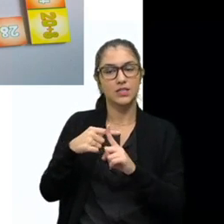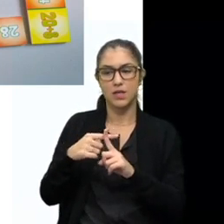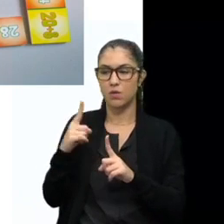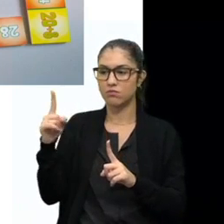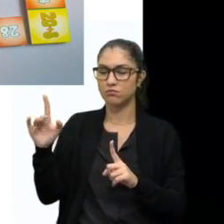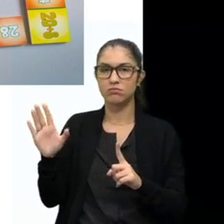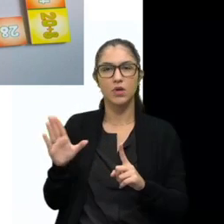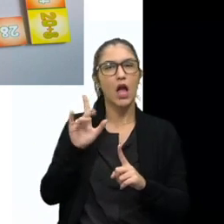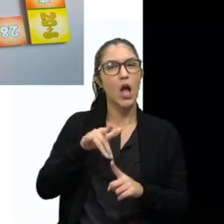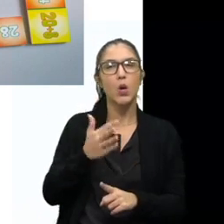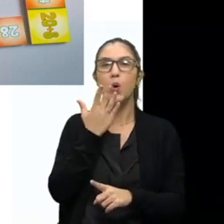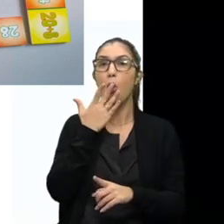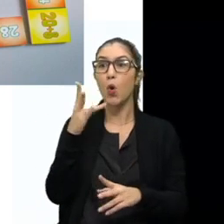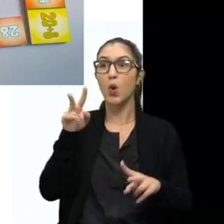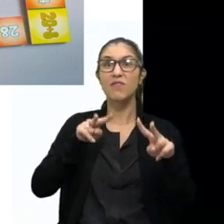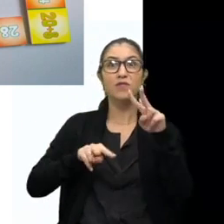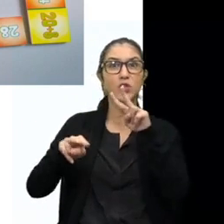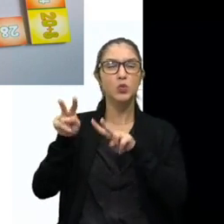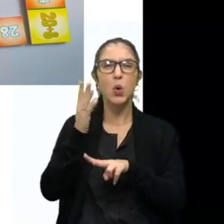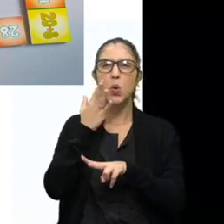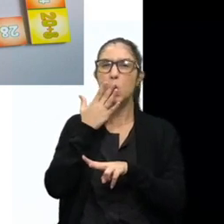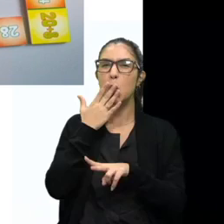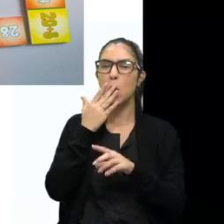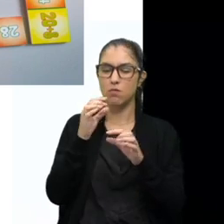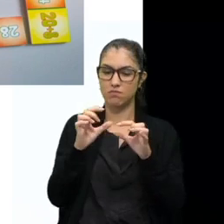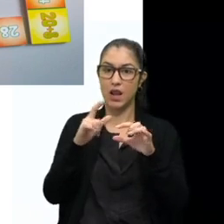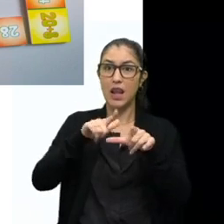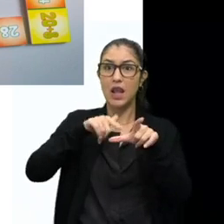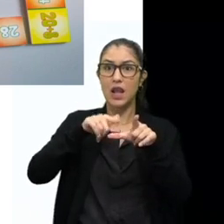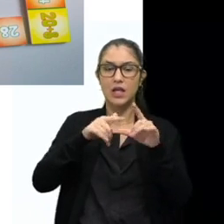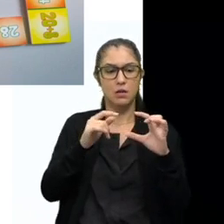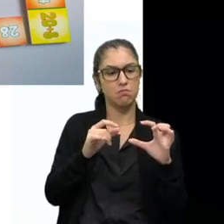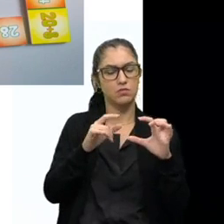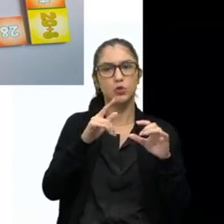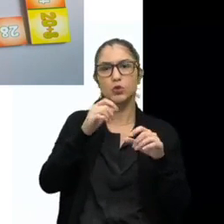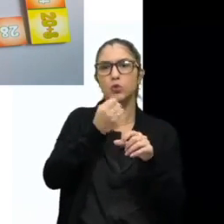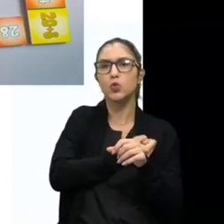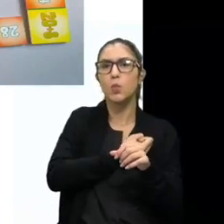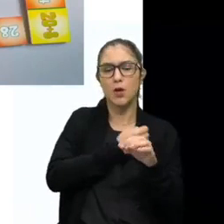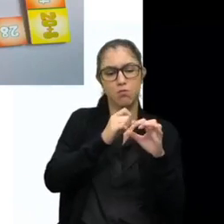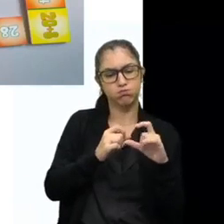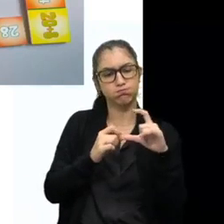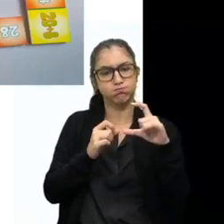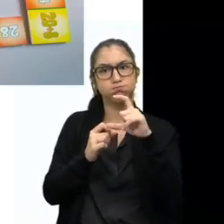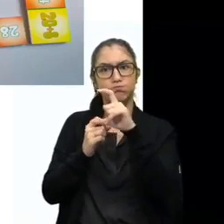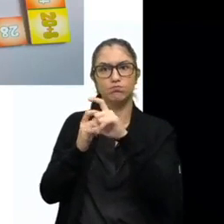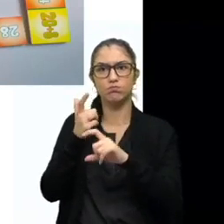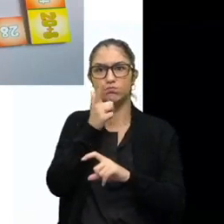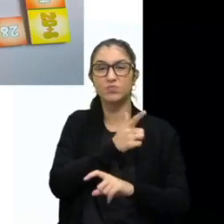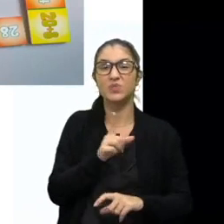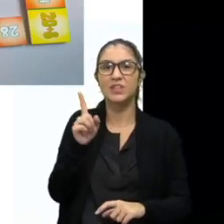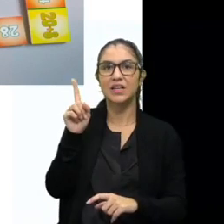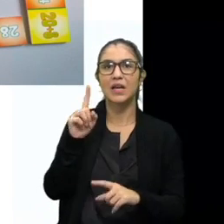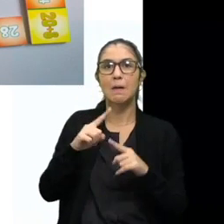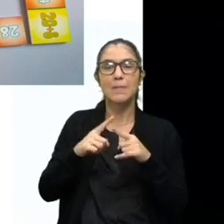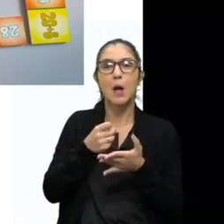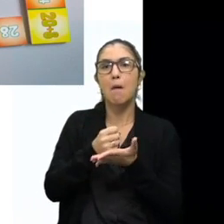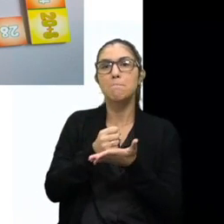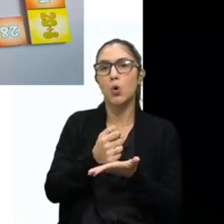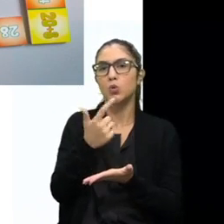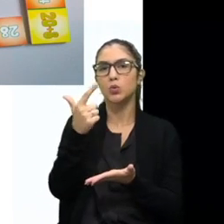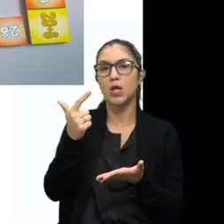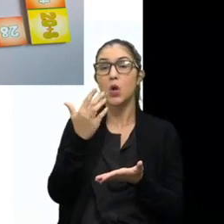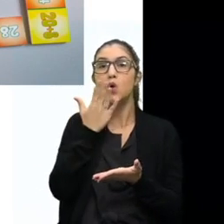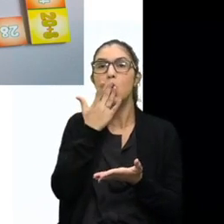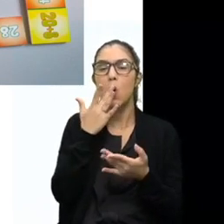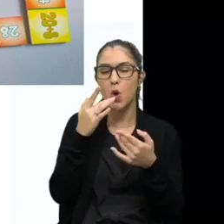É colorido, é visual, os números são de bom tamanho para o surdo entender, mas não dá apoio. Não tem